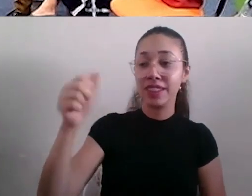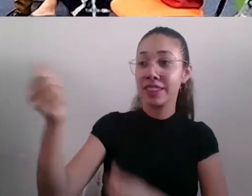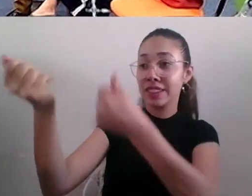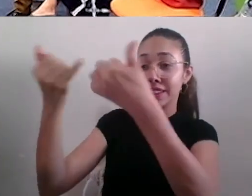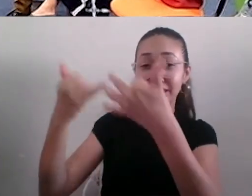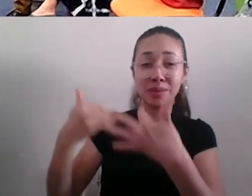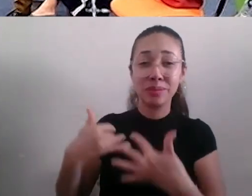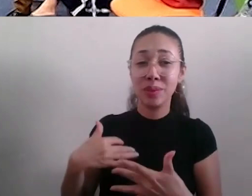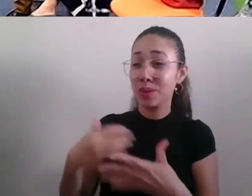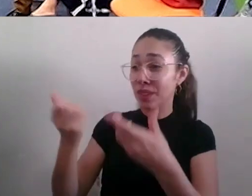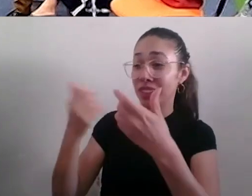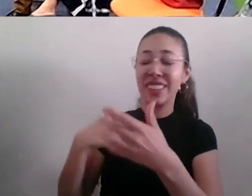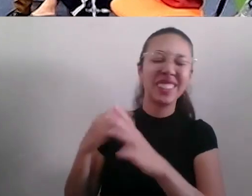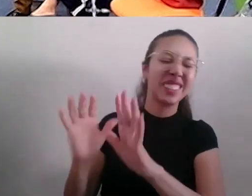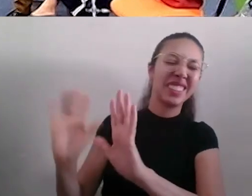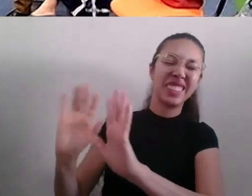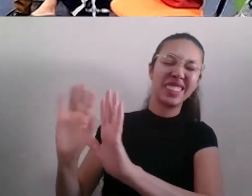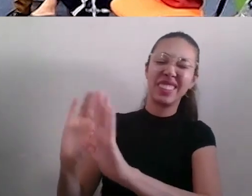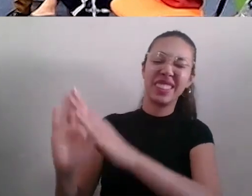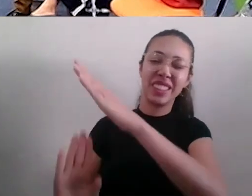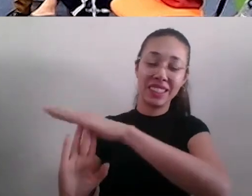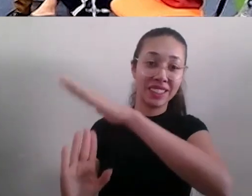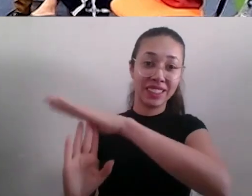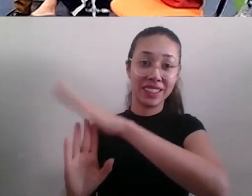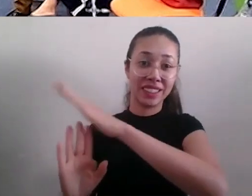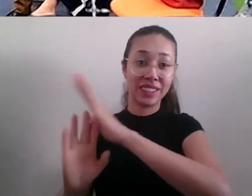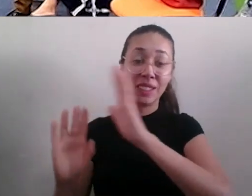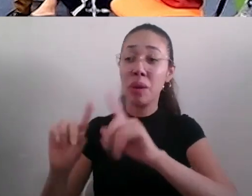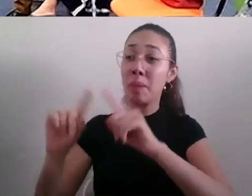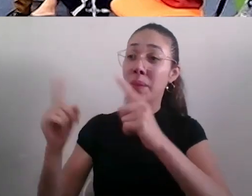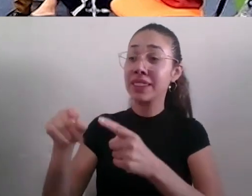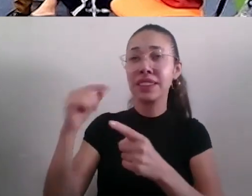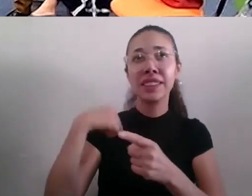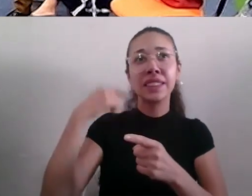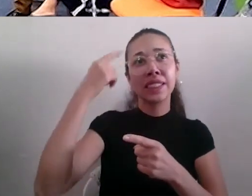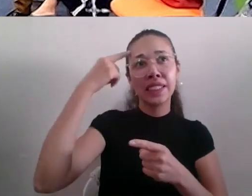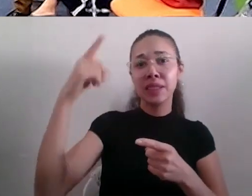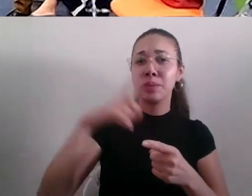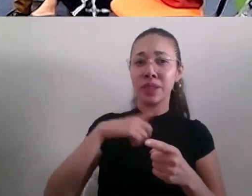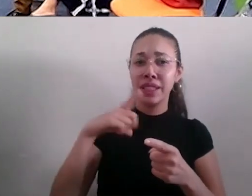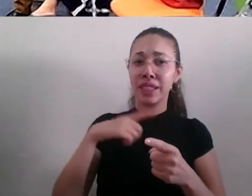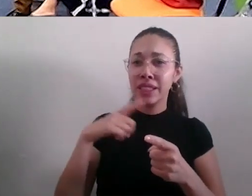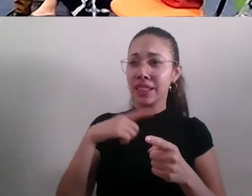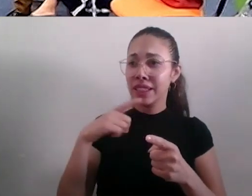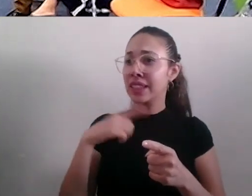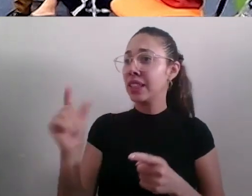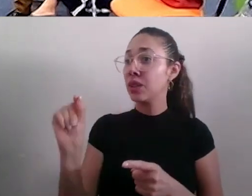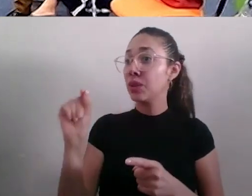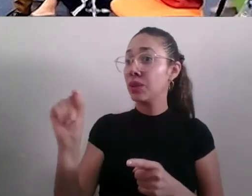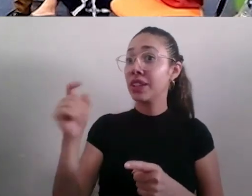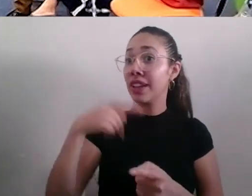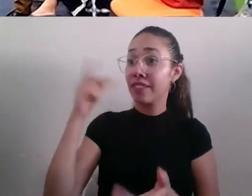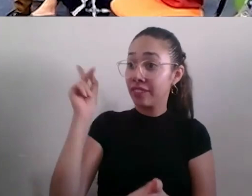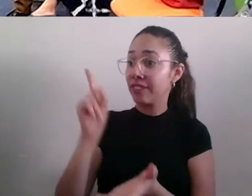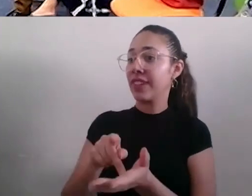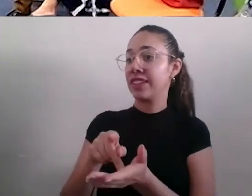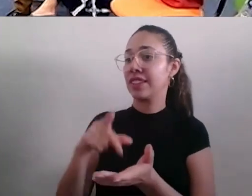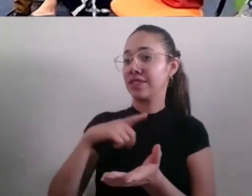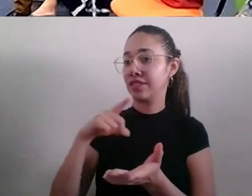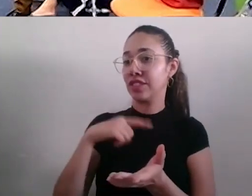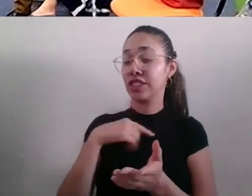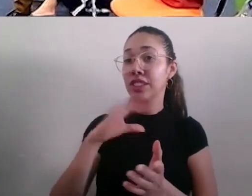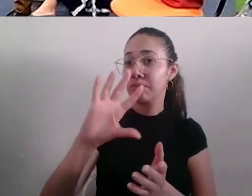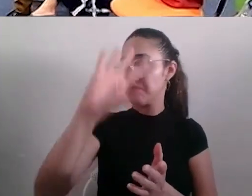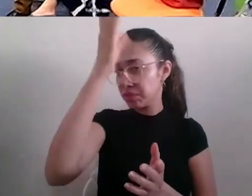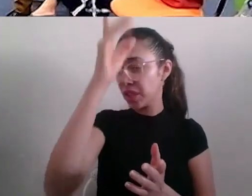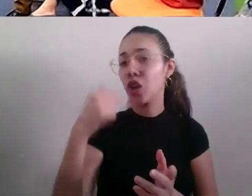contar, mas isso me lembra. Eu falei para ela, tem um caso de true crime, um caso de um crime real que aconteceu, e que eu acho